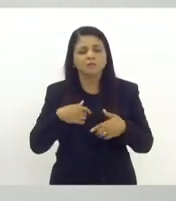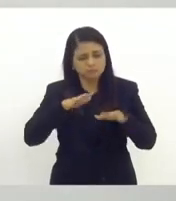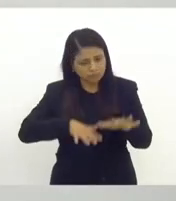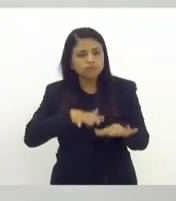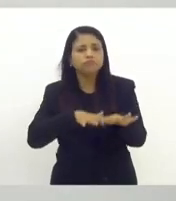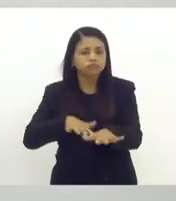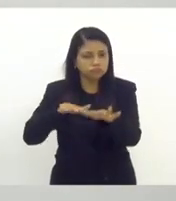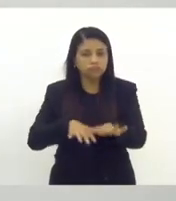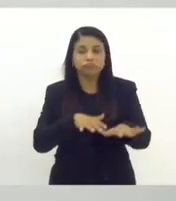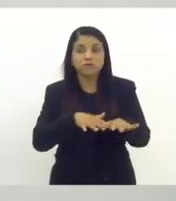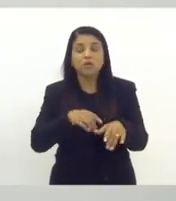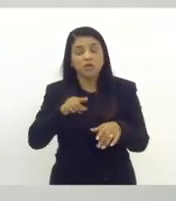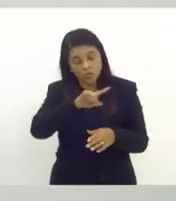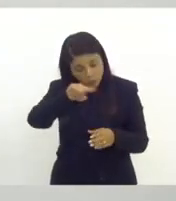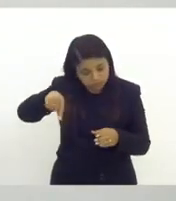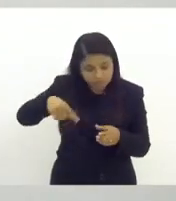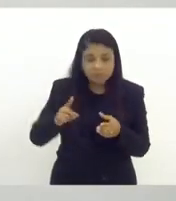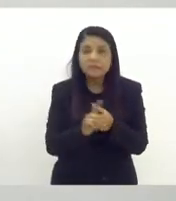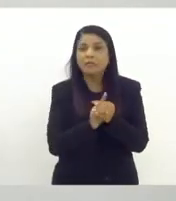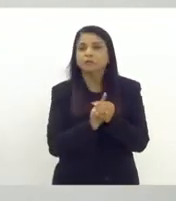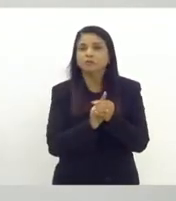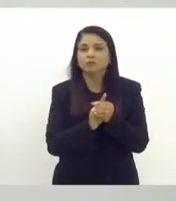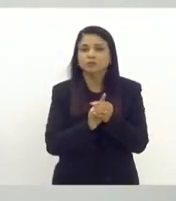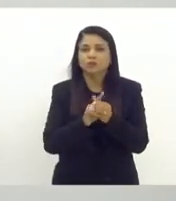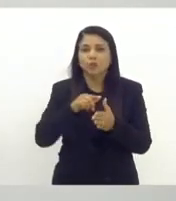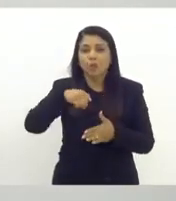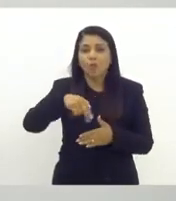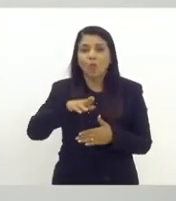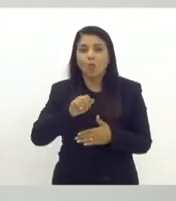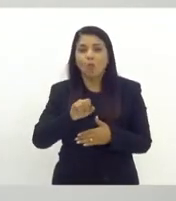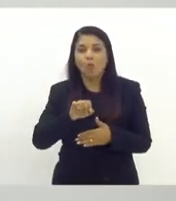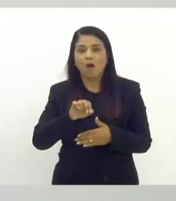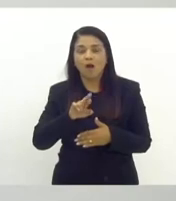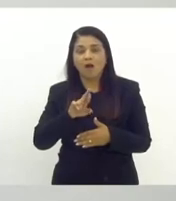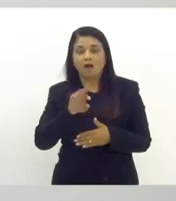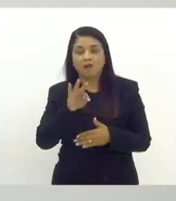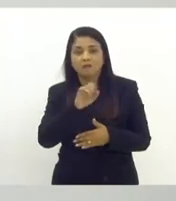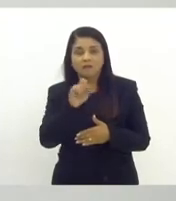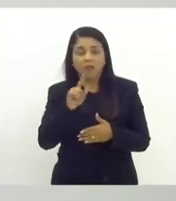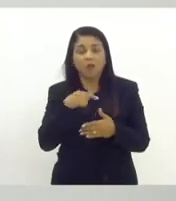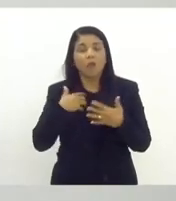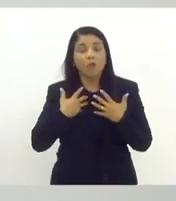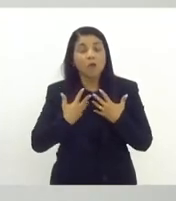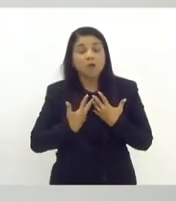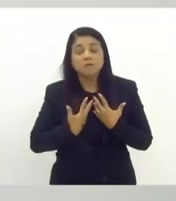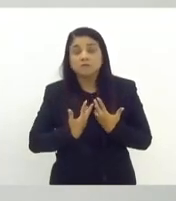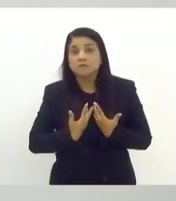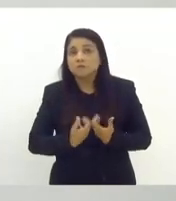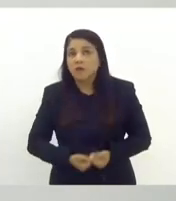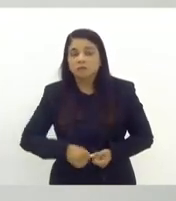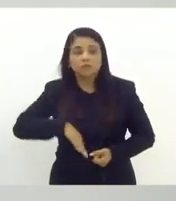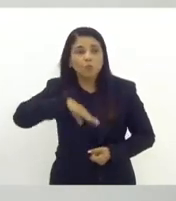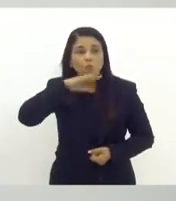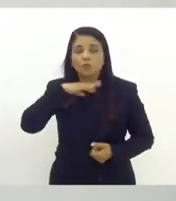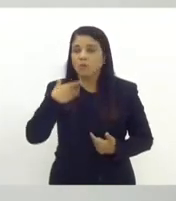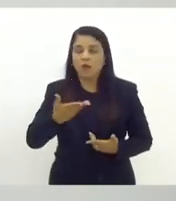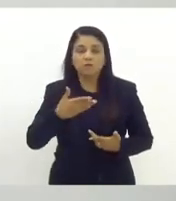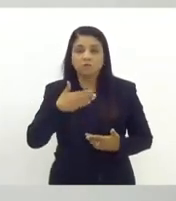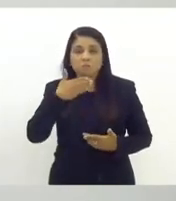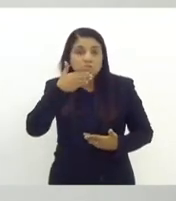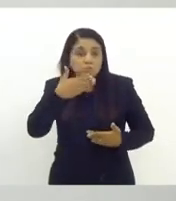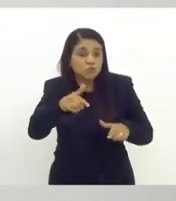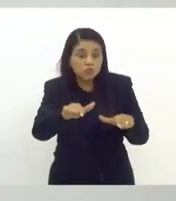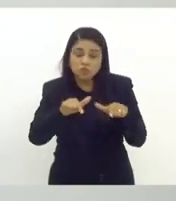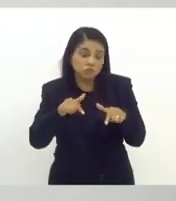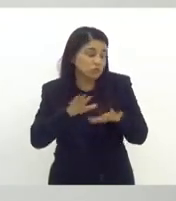plantada então isso cansa demais cansa Demais Dá vai chegar o momento que a gente não vai querer mais saber